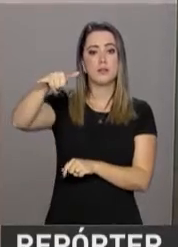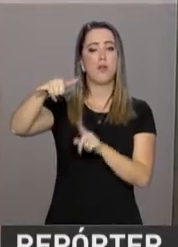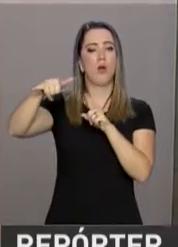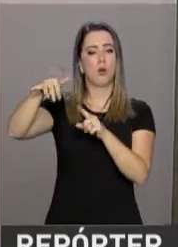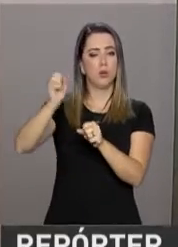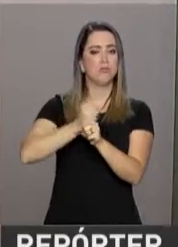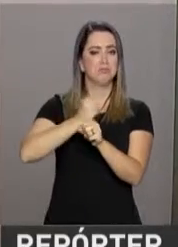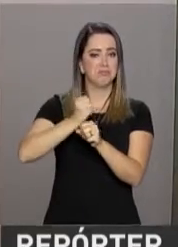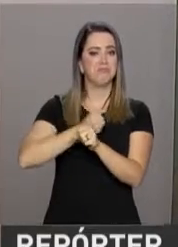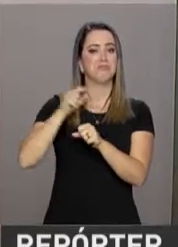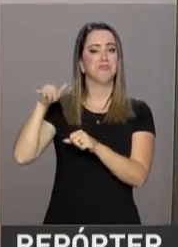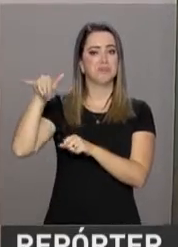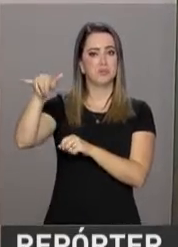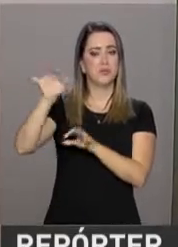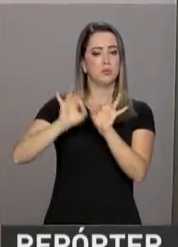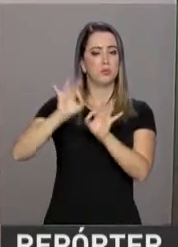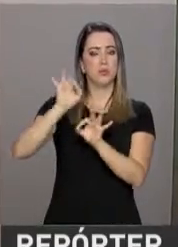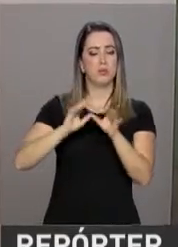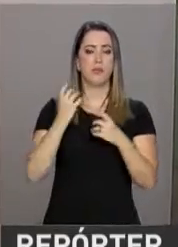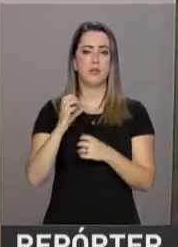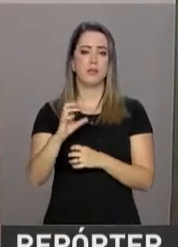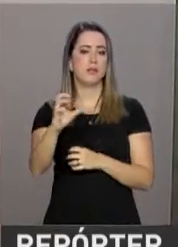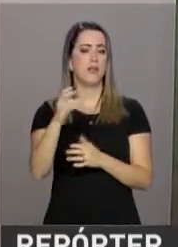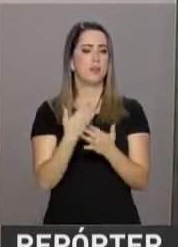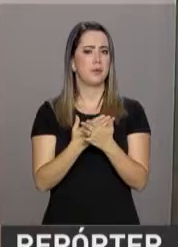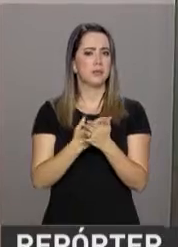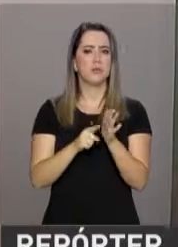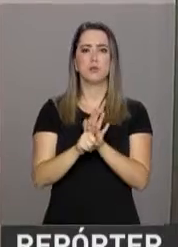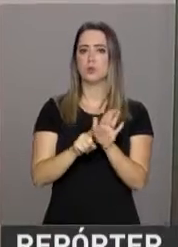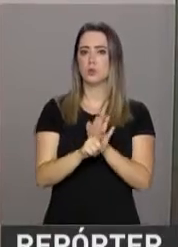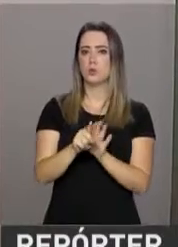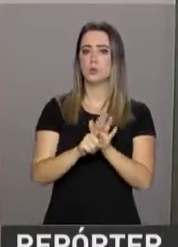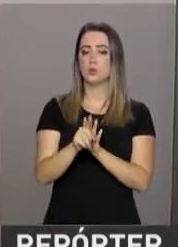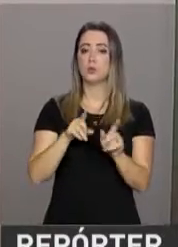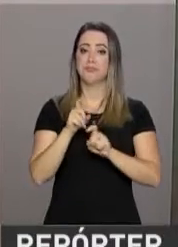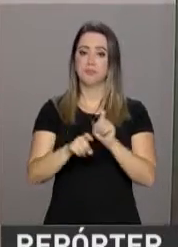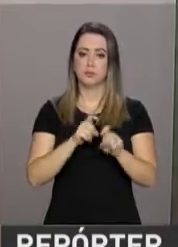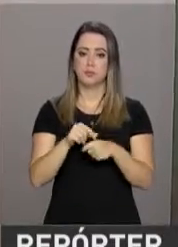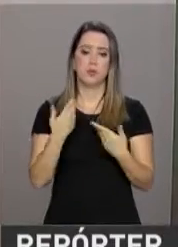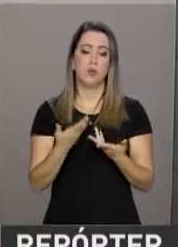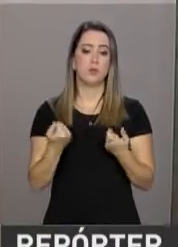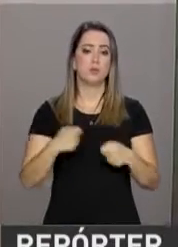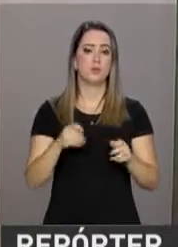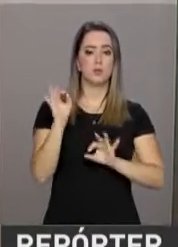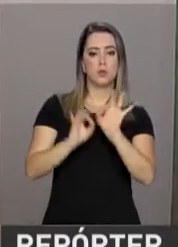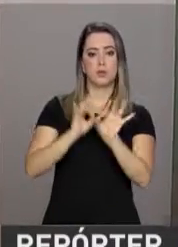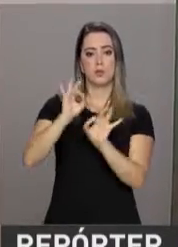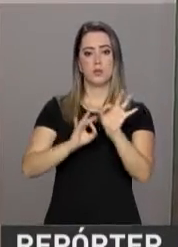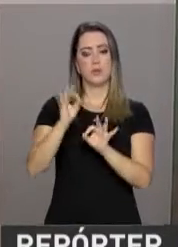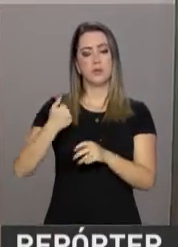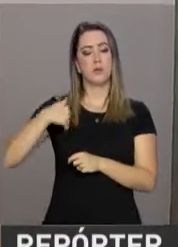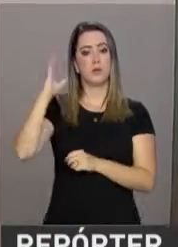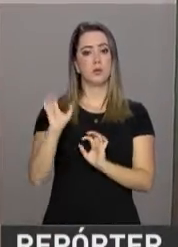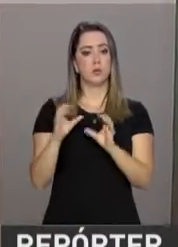da pesquisa em assuntos e benéfico para citar alguns exemplos e o que nós precisamos é organizar cada vez mais